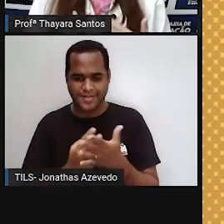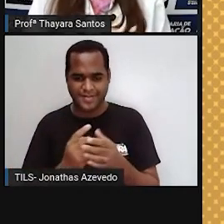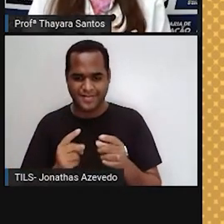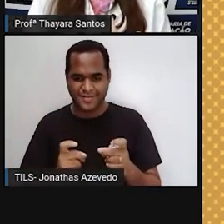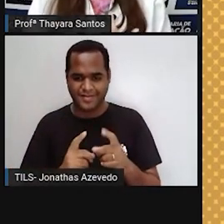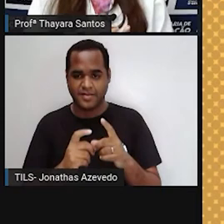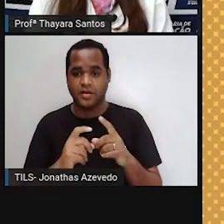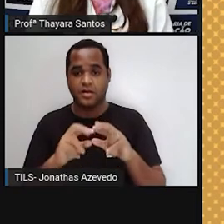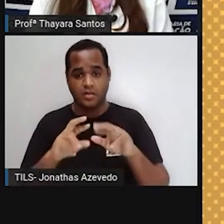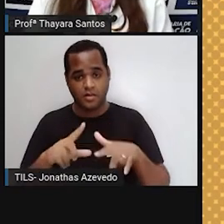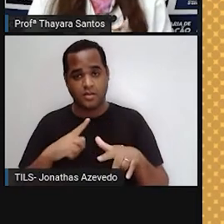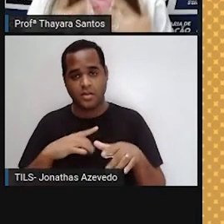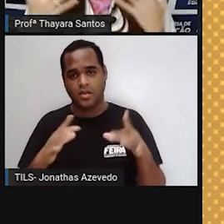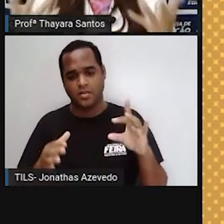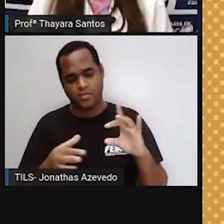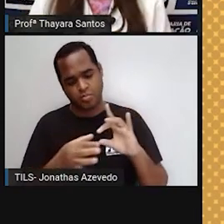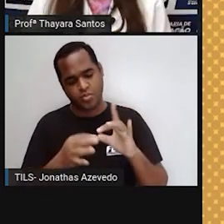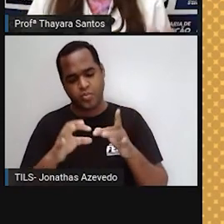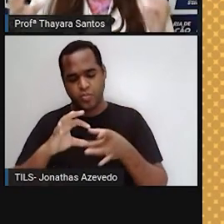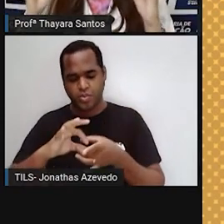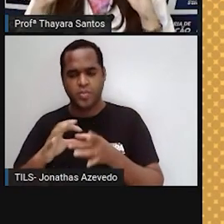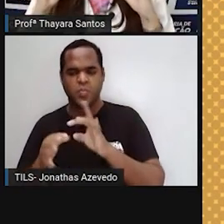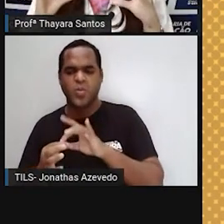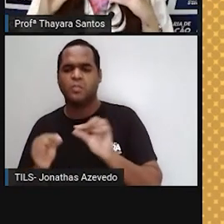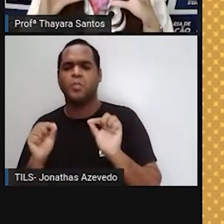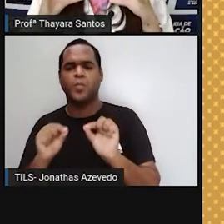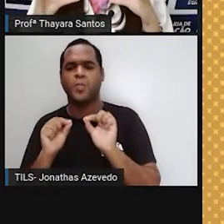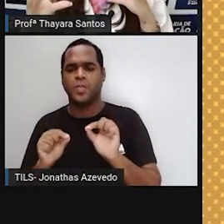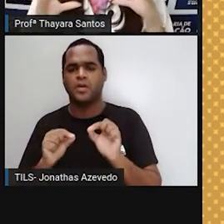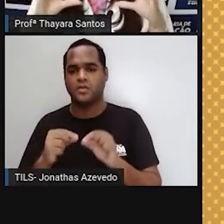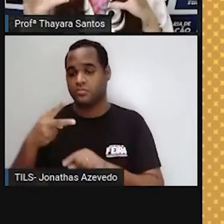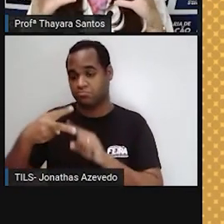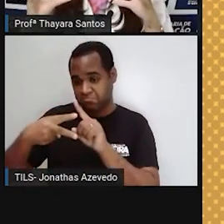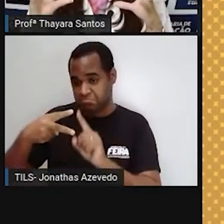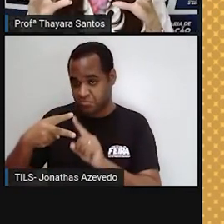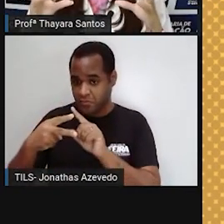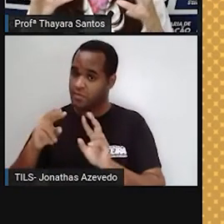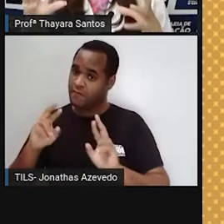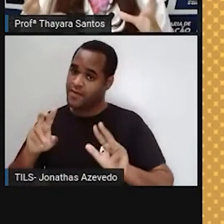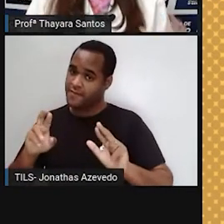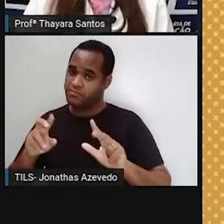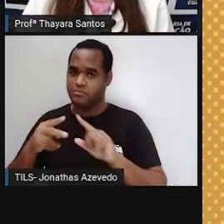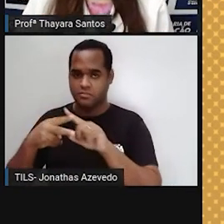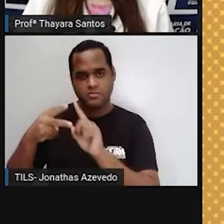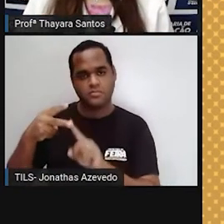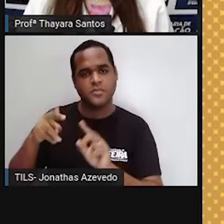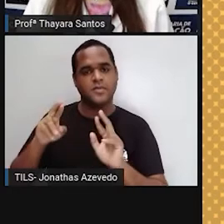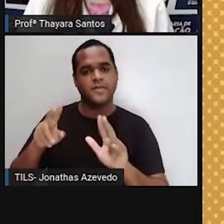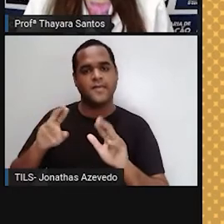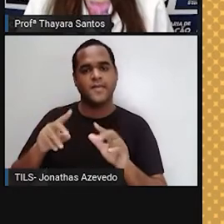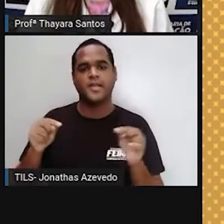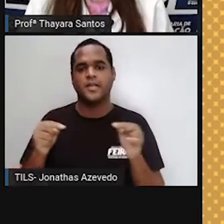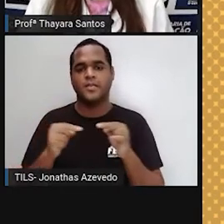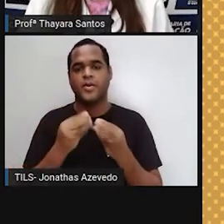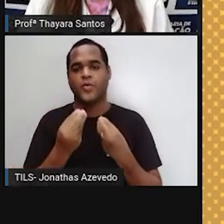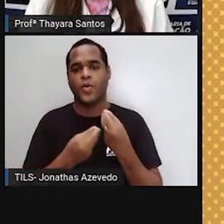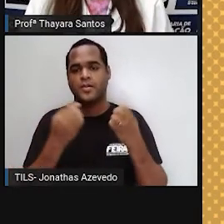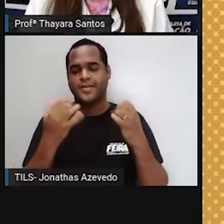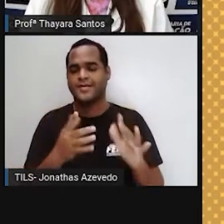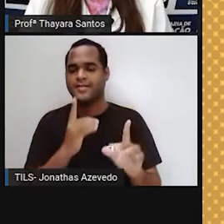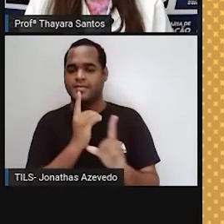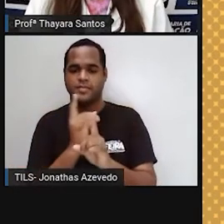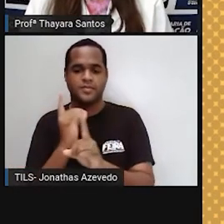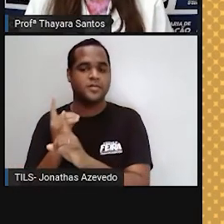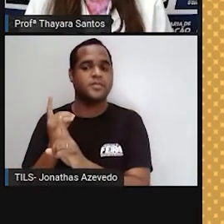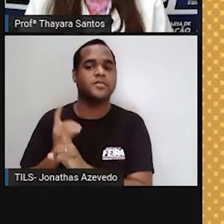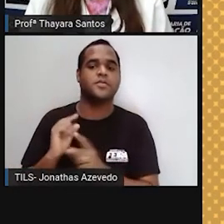ele é chamado de conjugação. E o que é que acontece? Duas bactérias diferentes ali, elas acabam se encontrando,